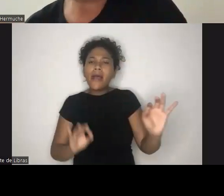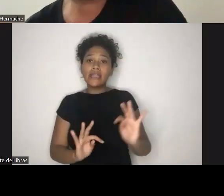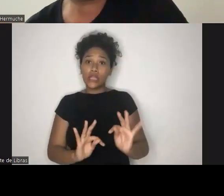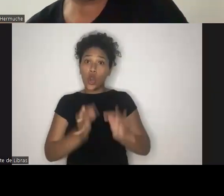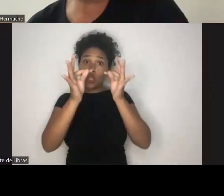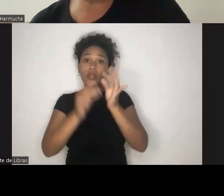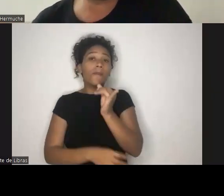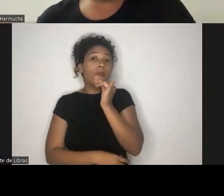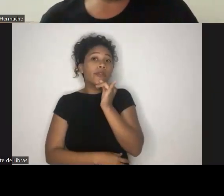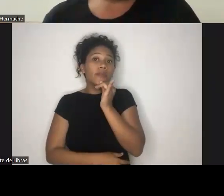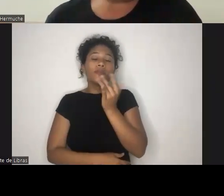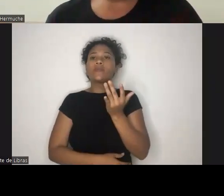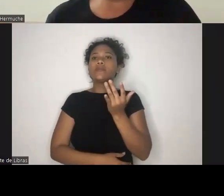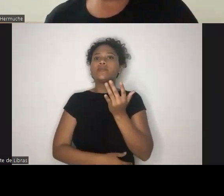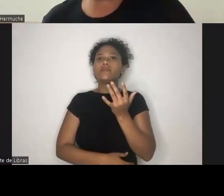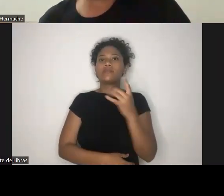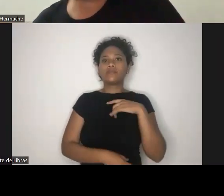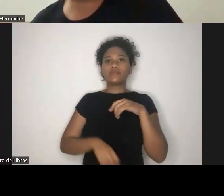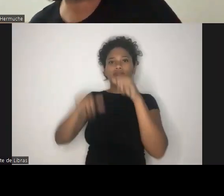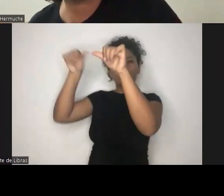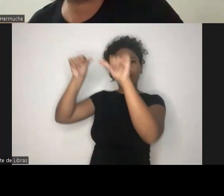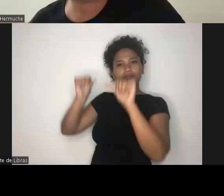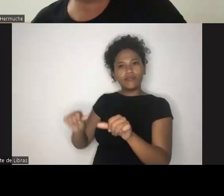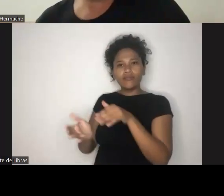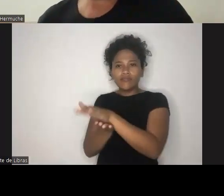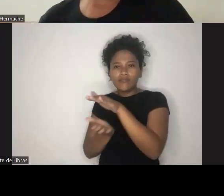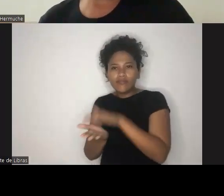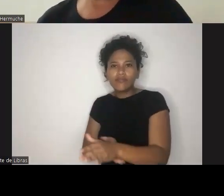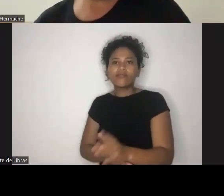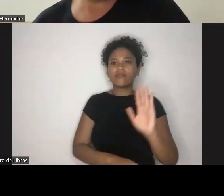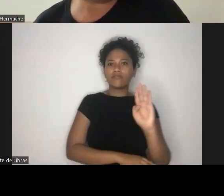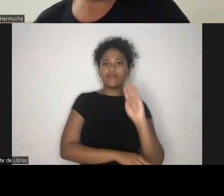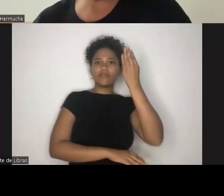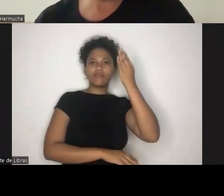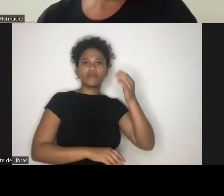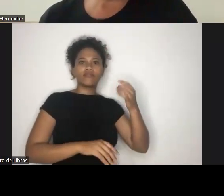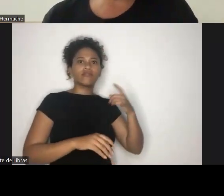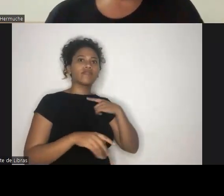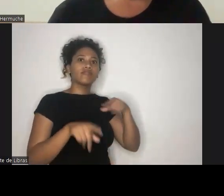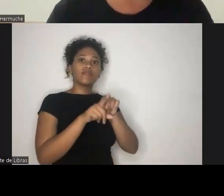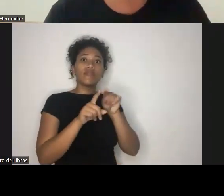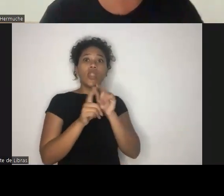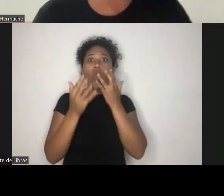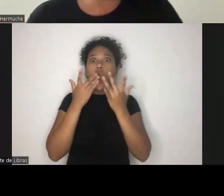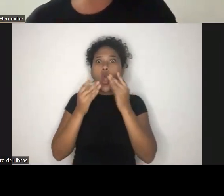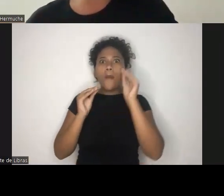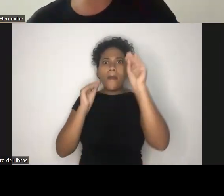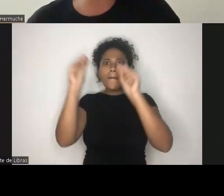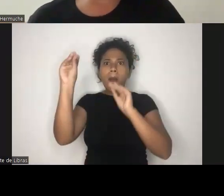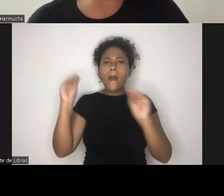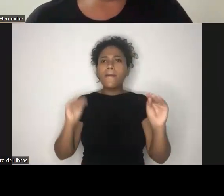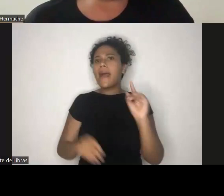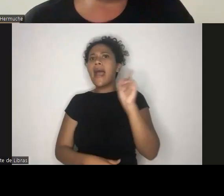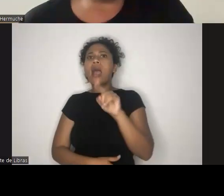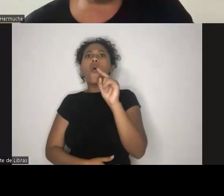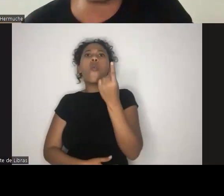de banner impresso de madeira construída cada tonalidade passa a ser um